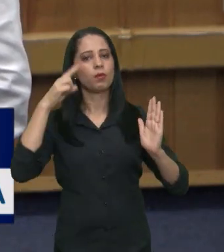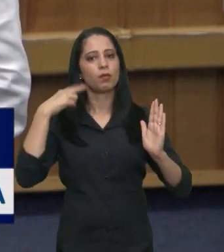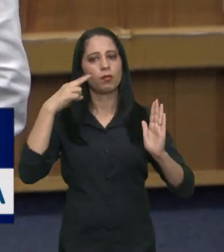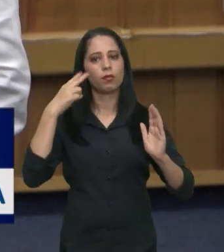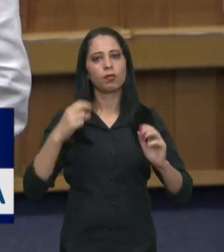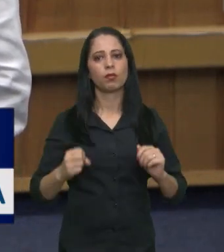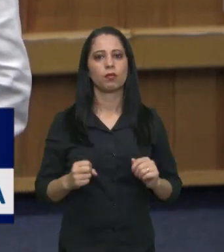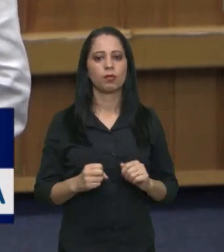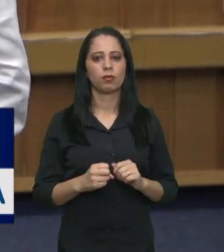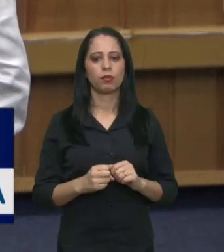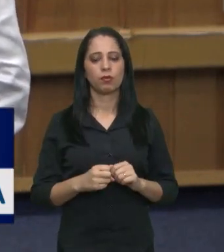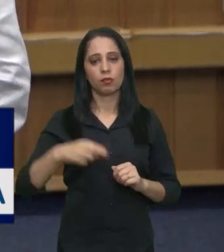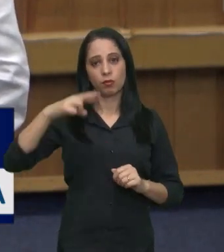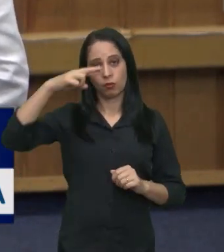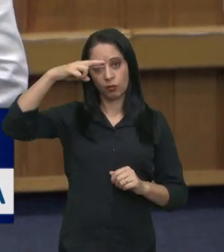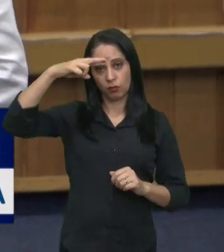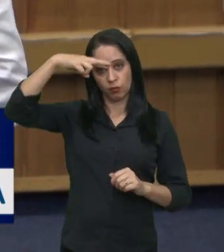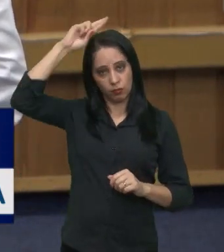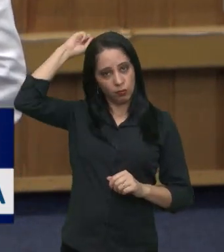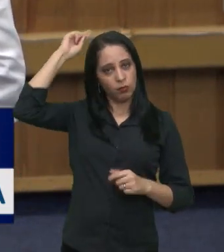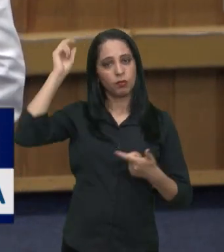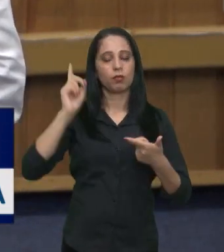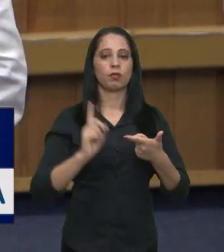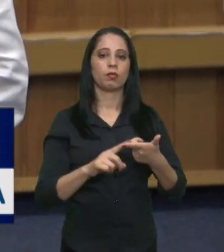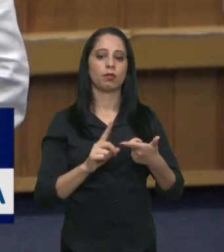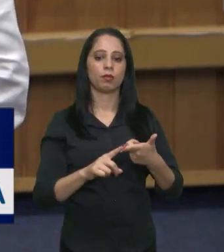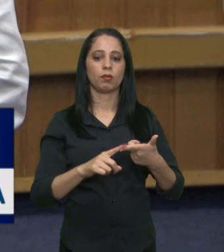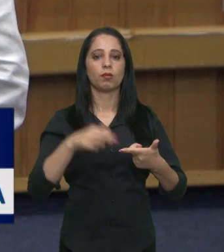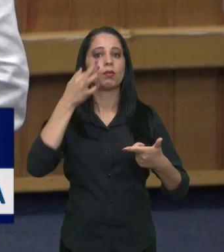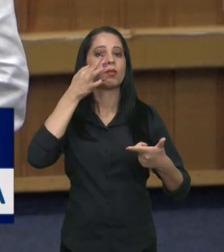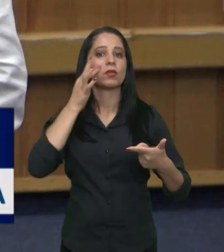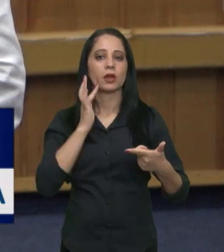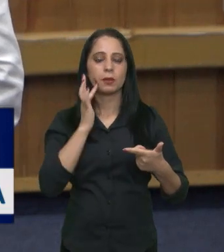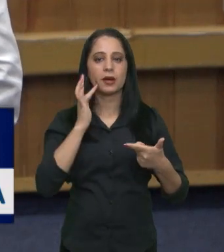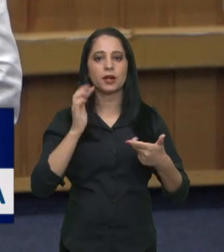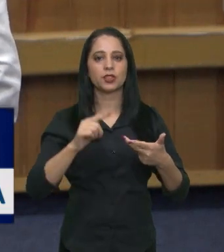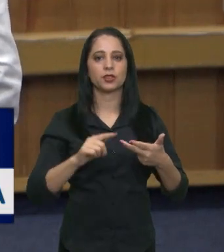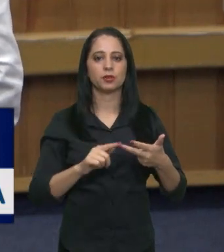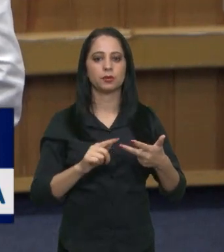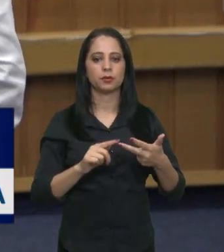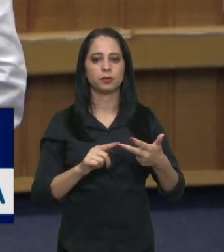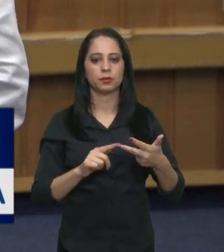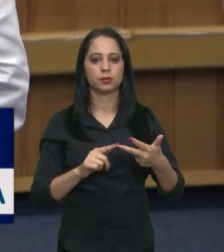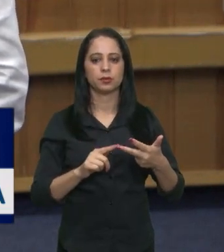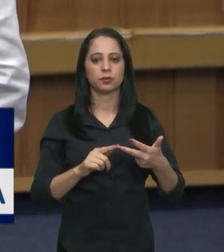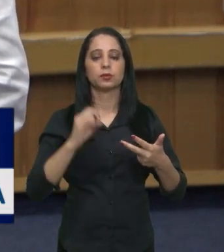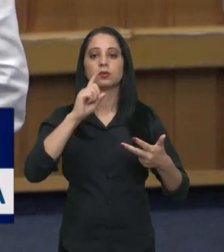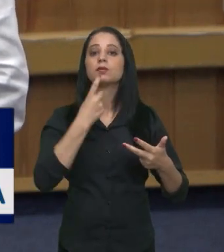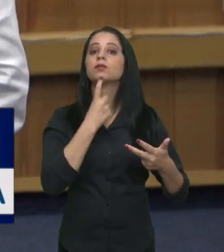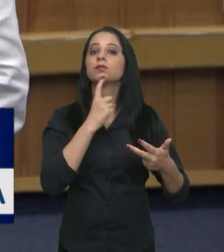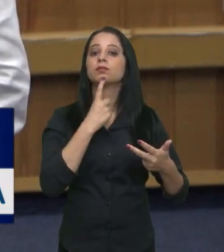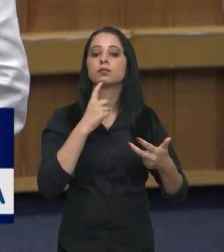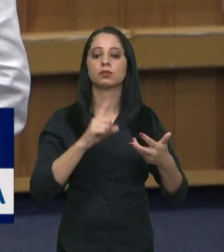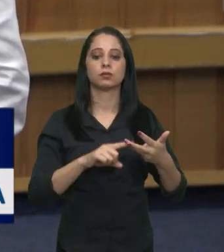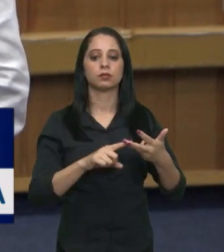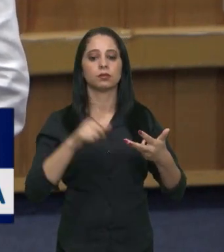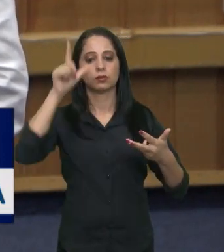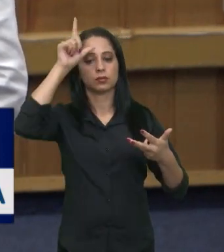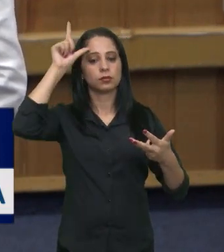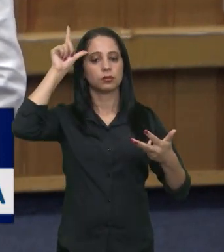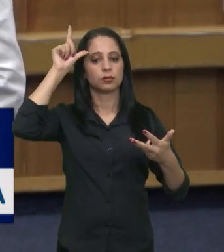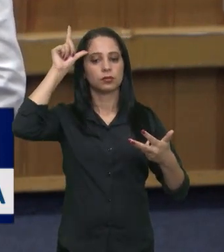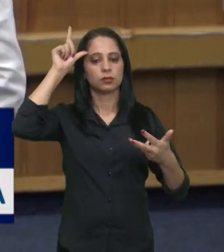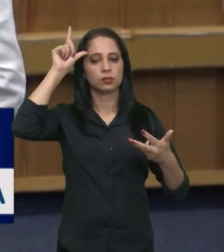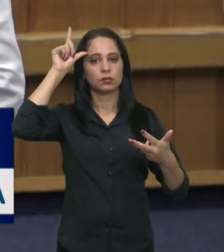vereadores Robertinho da Padaria, Fabião Zagueiro, Juvenil Silvério, Lino